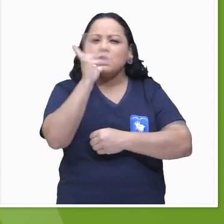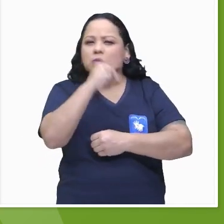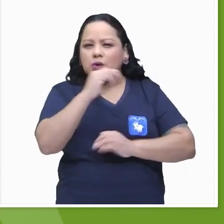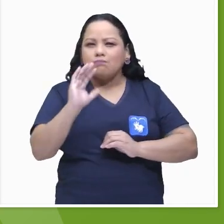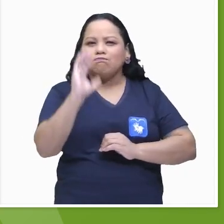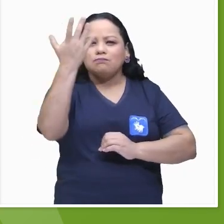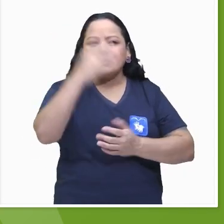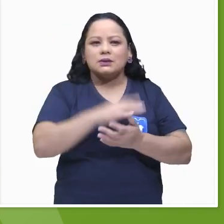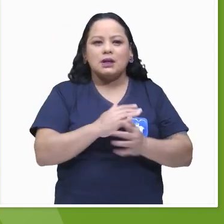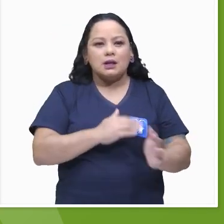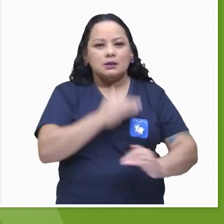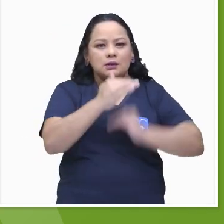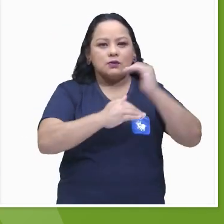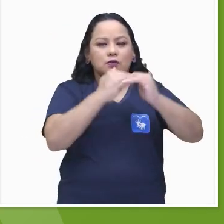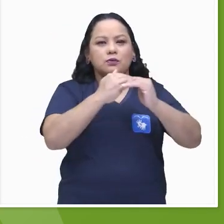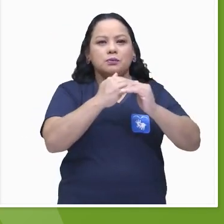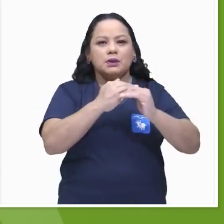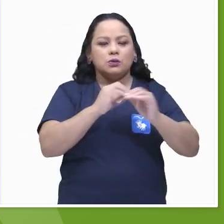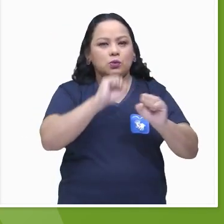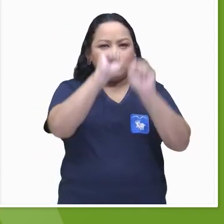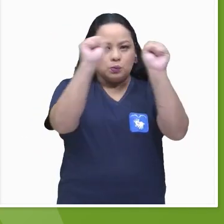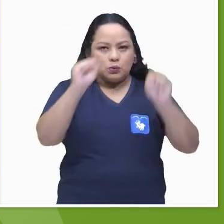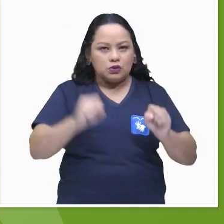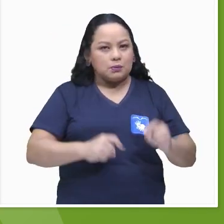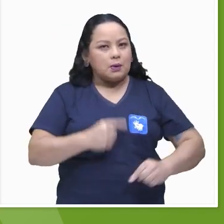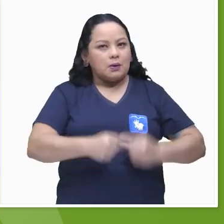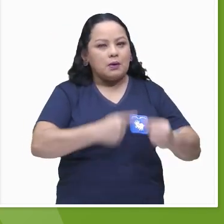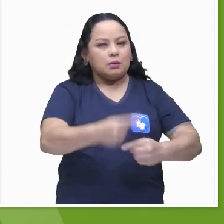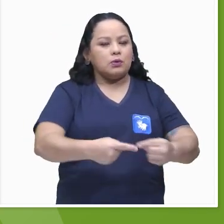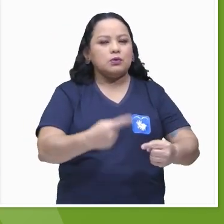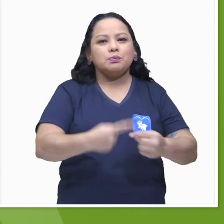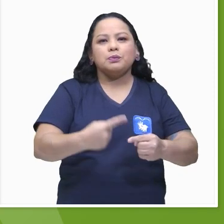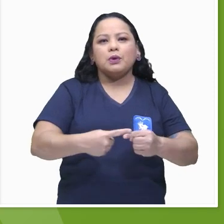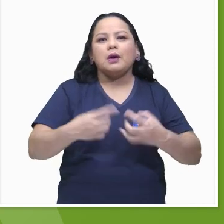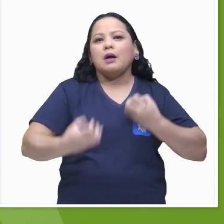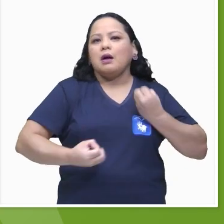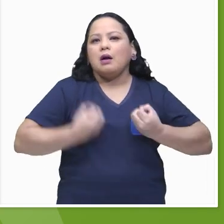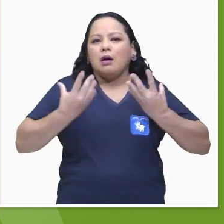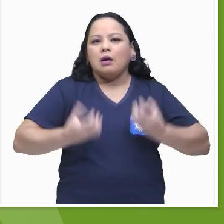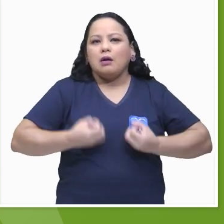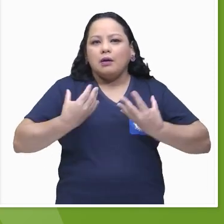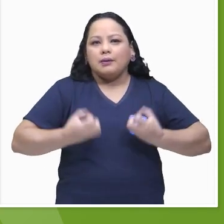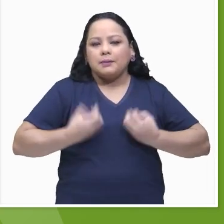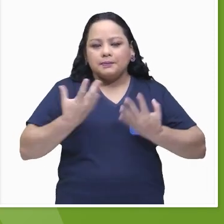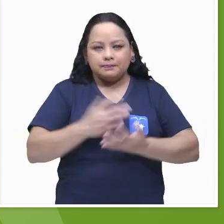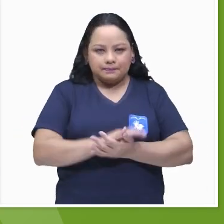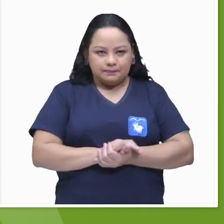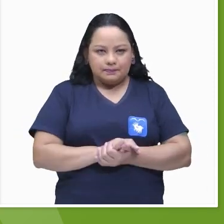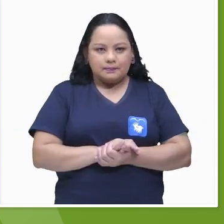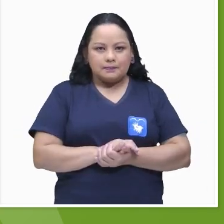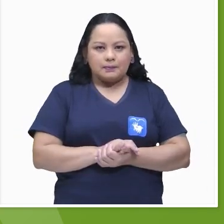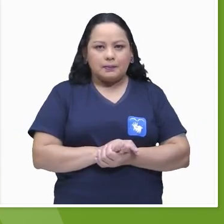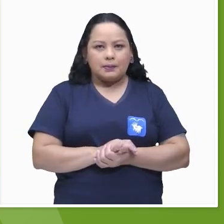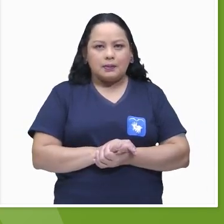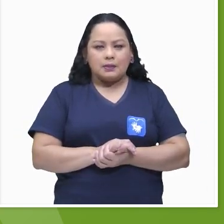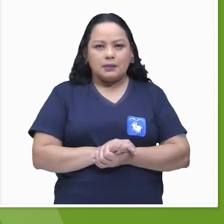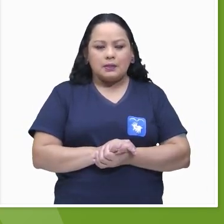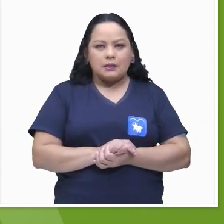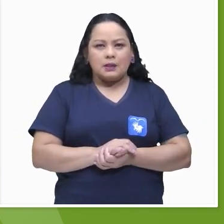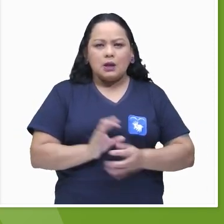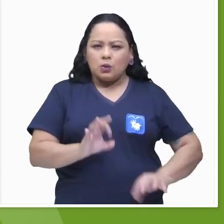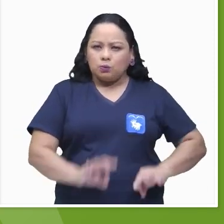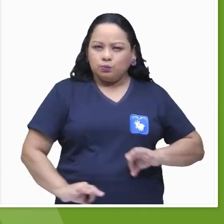Desenvolvimento do sistema reprodutor, né? Por conta dos hormônios. Então, as gônadas, né? Que são lá os ovários